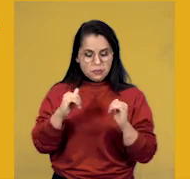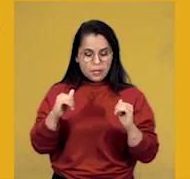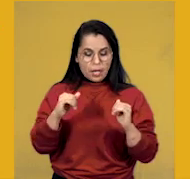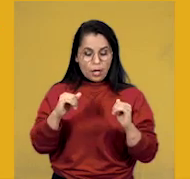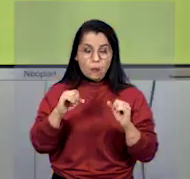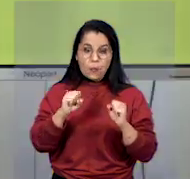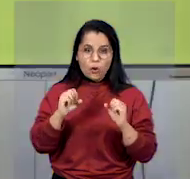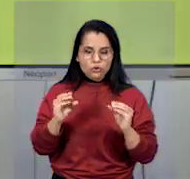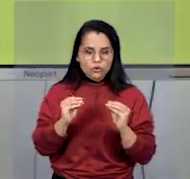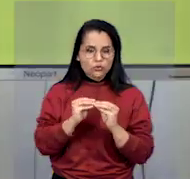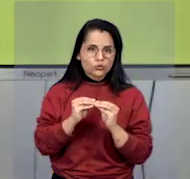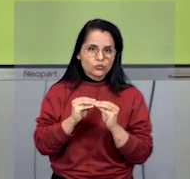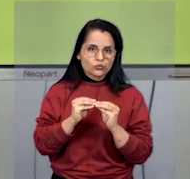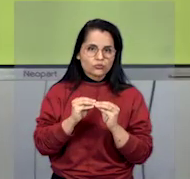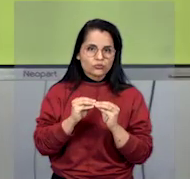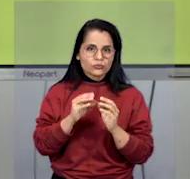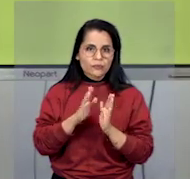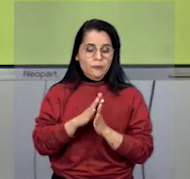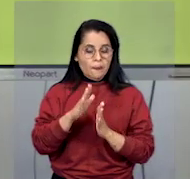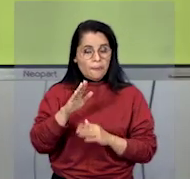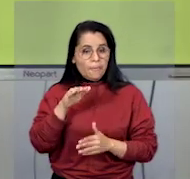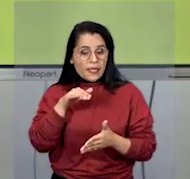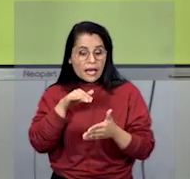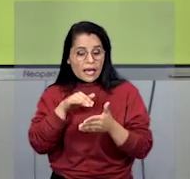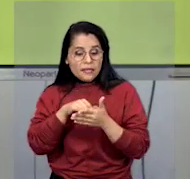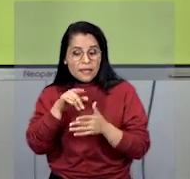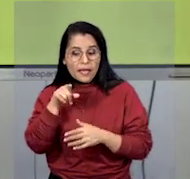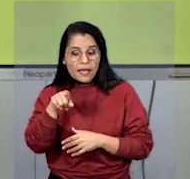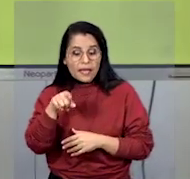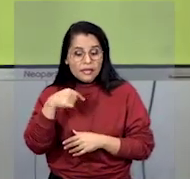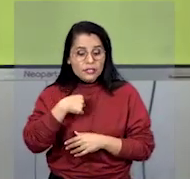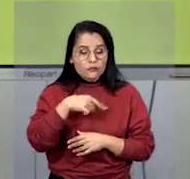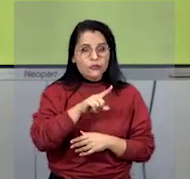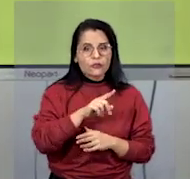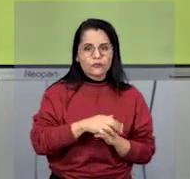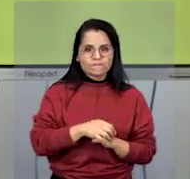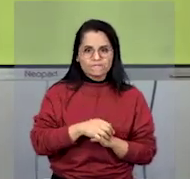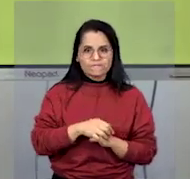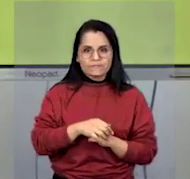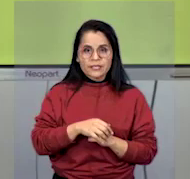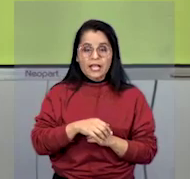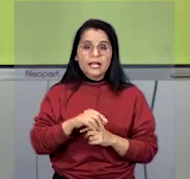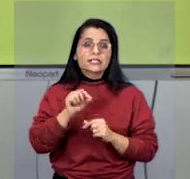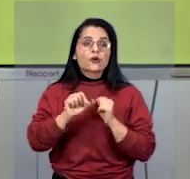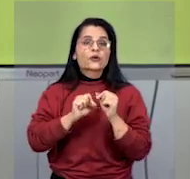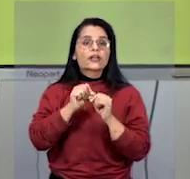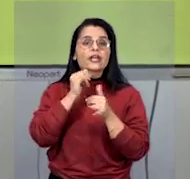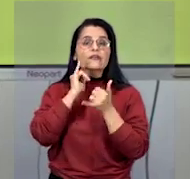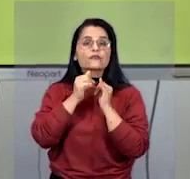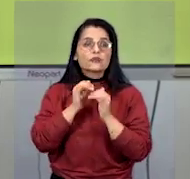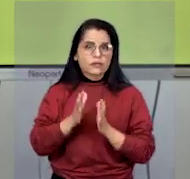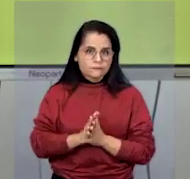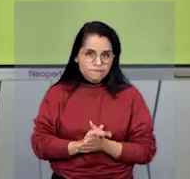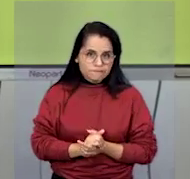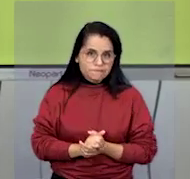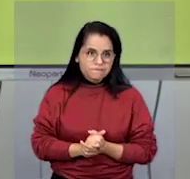foi ao local. Até mesmo ele fez algo errado. Quem diria, até mesmo ele fez.